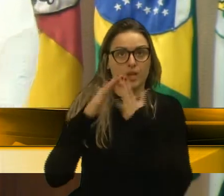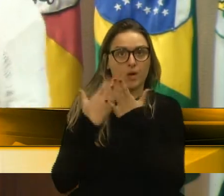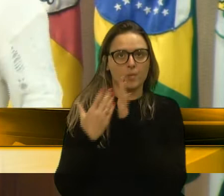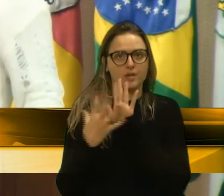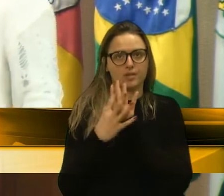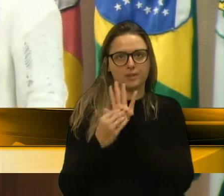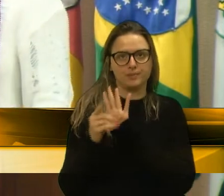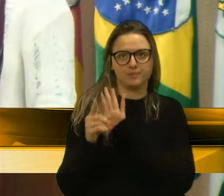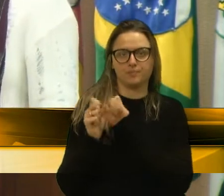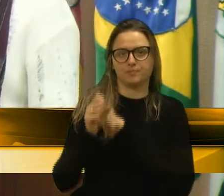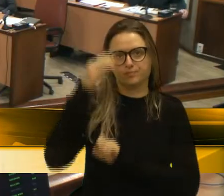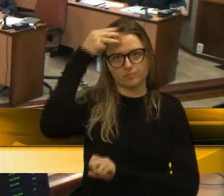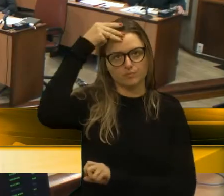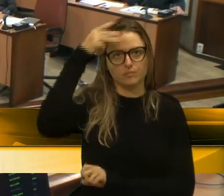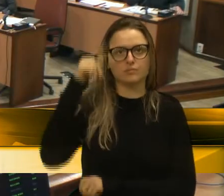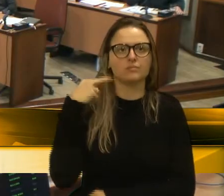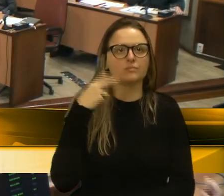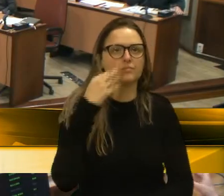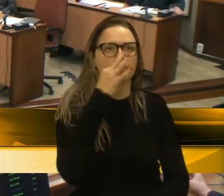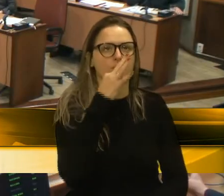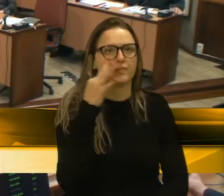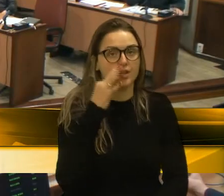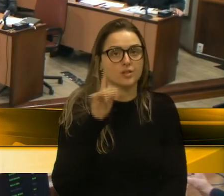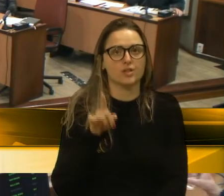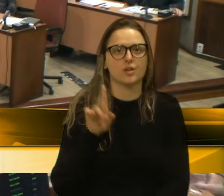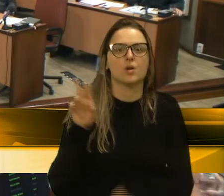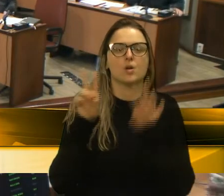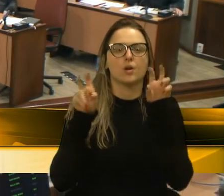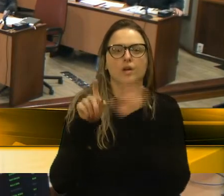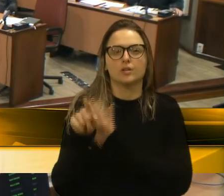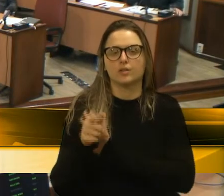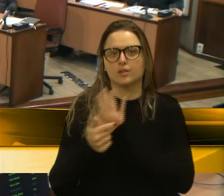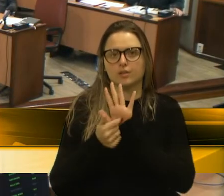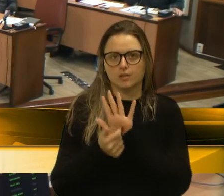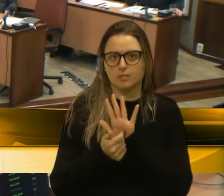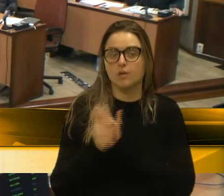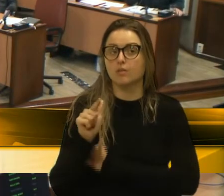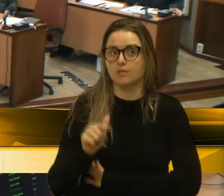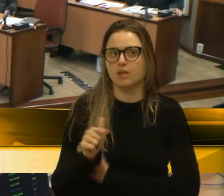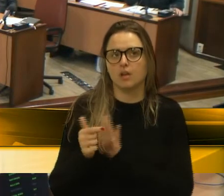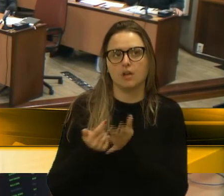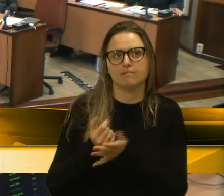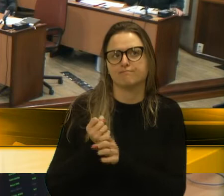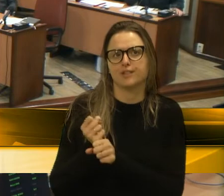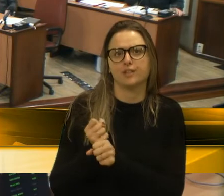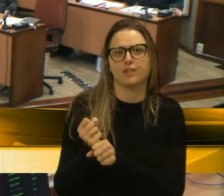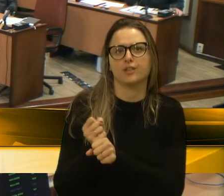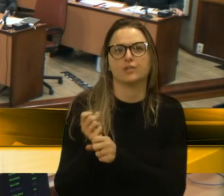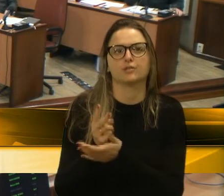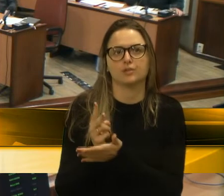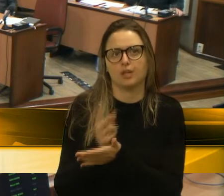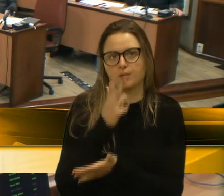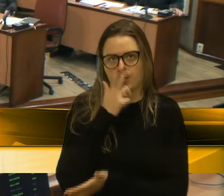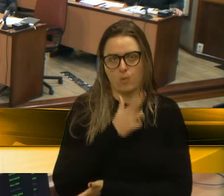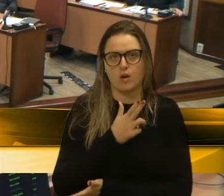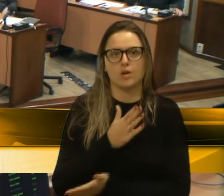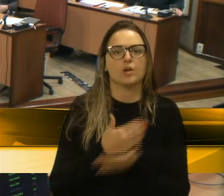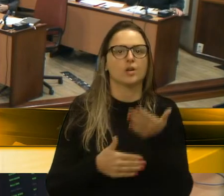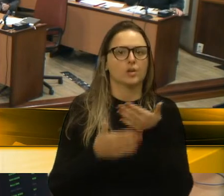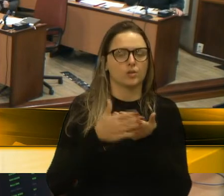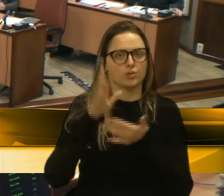Kiko. Vereador Tatiana, esse assunto que a senhora traz é recorrente há muitos anos, né? Todos os